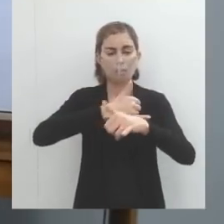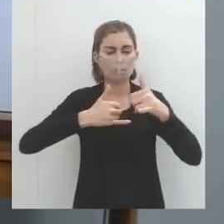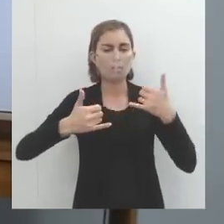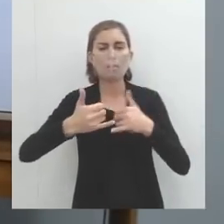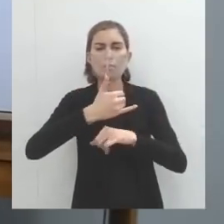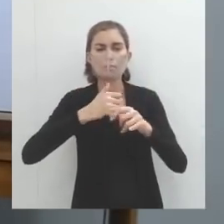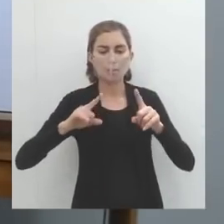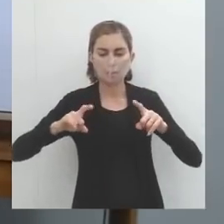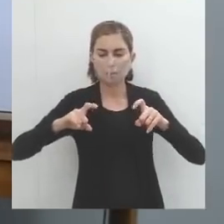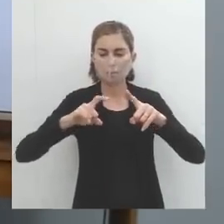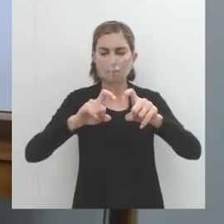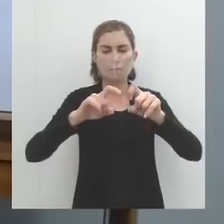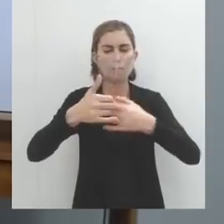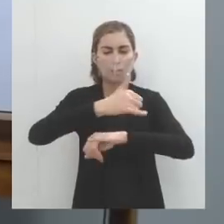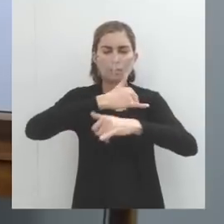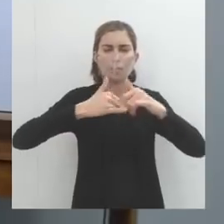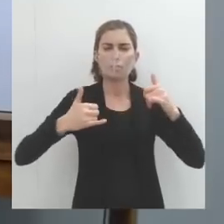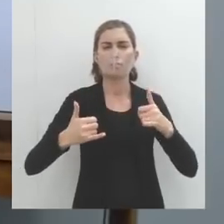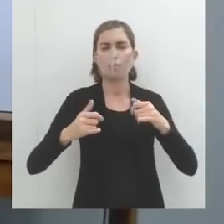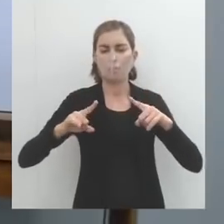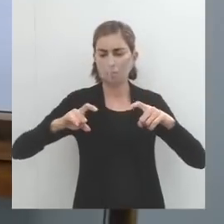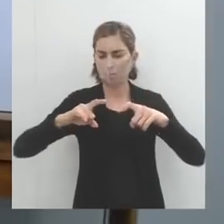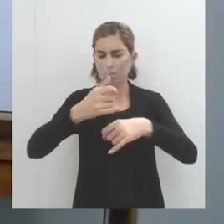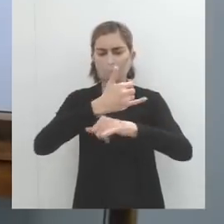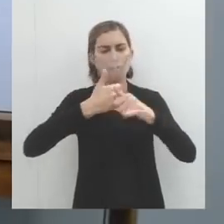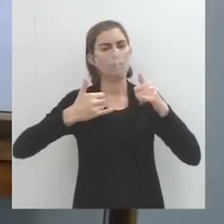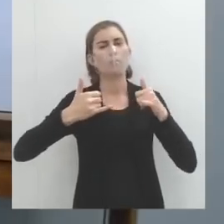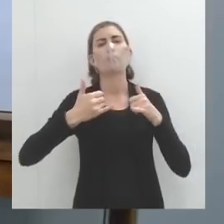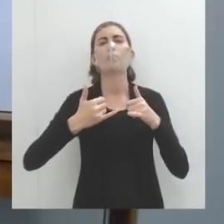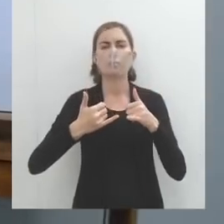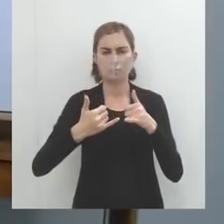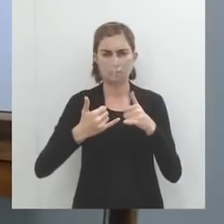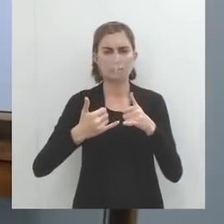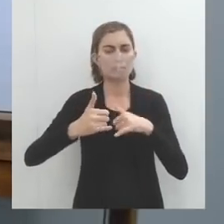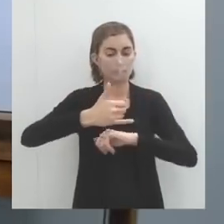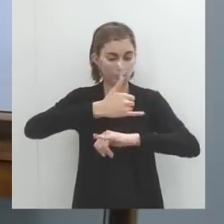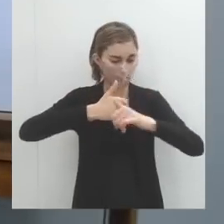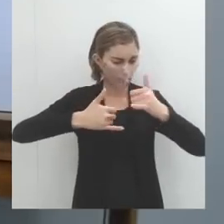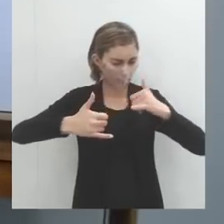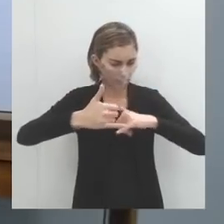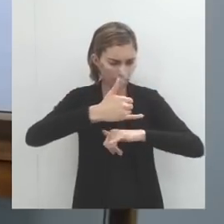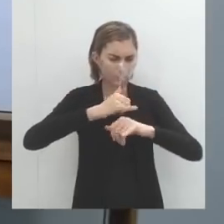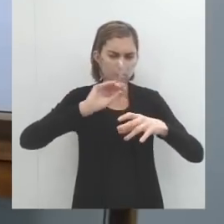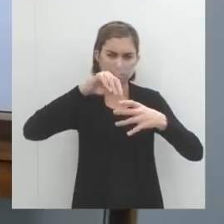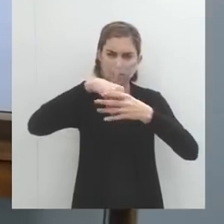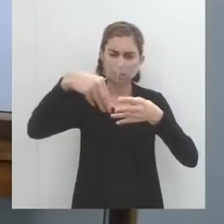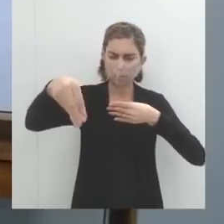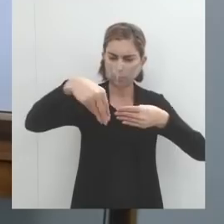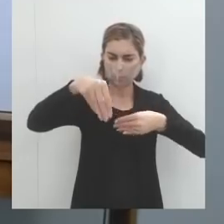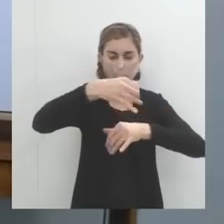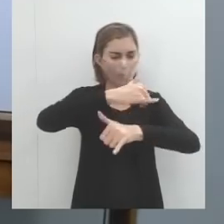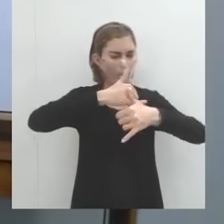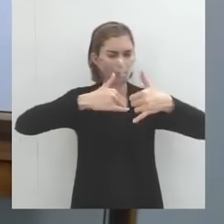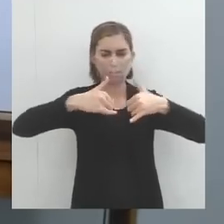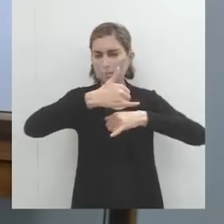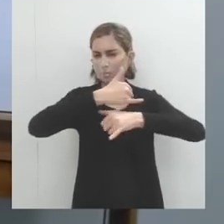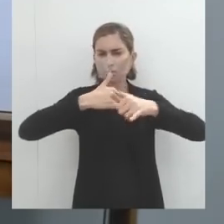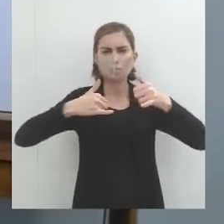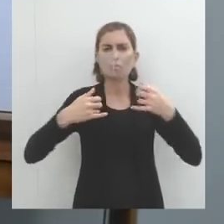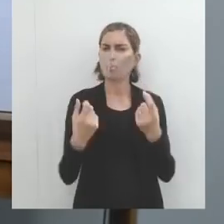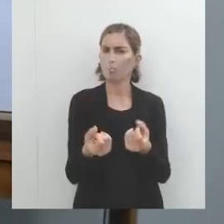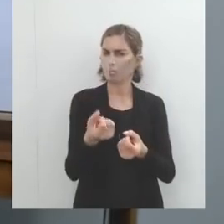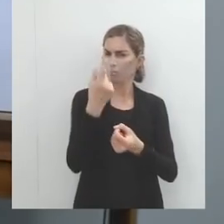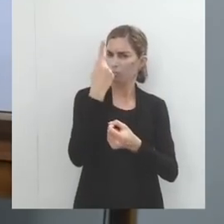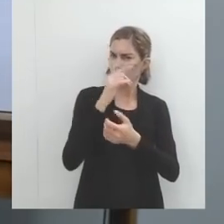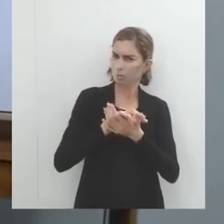para o espermatozoide. Eles são fontes de energia do danado dos espermatozoides.